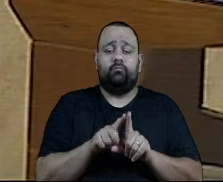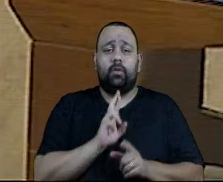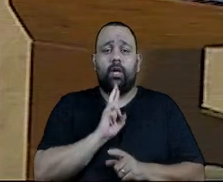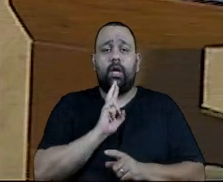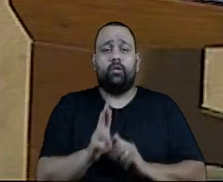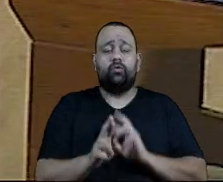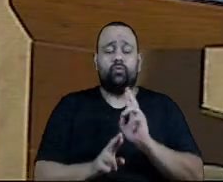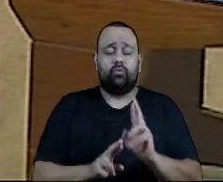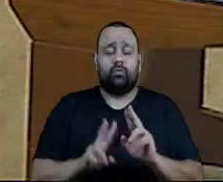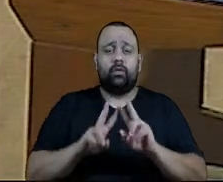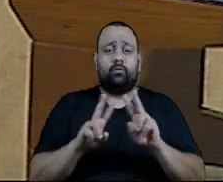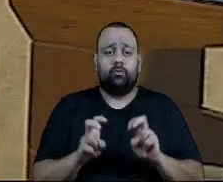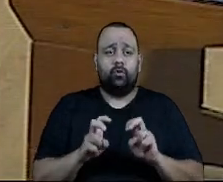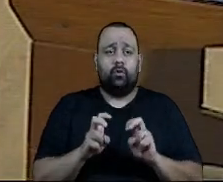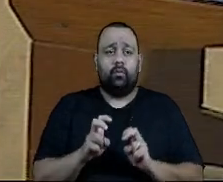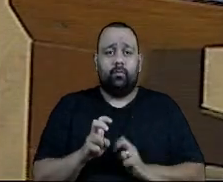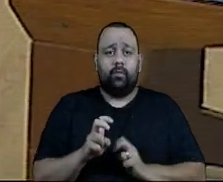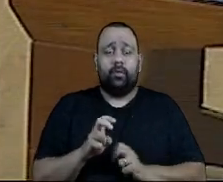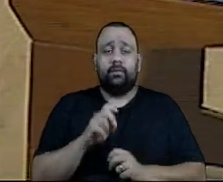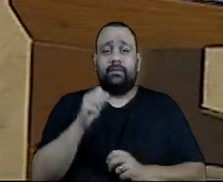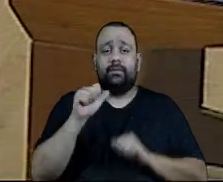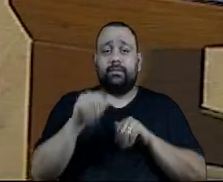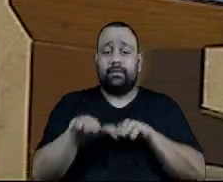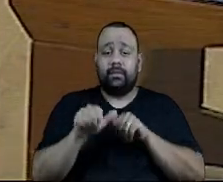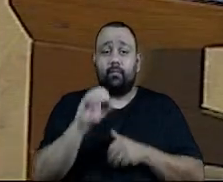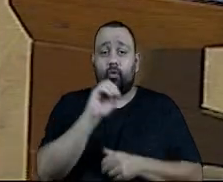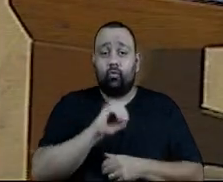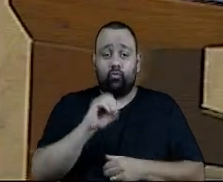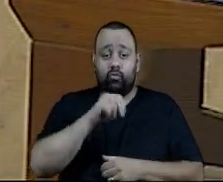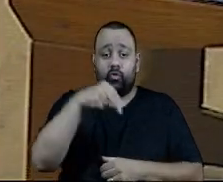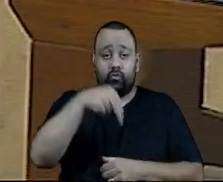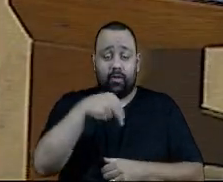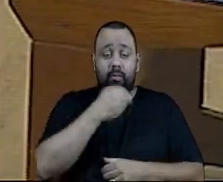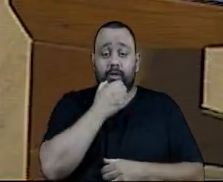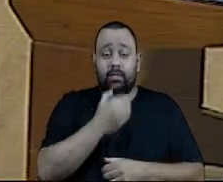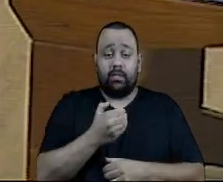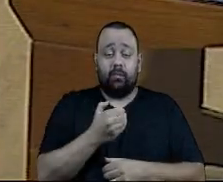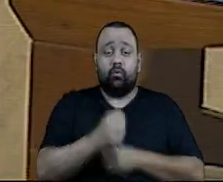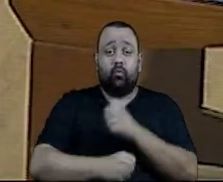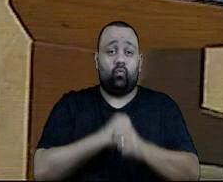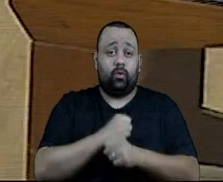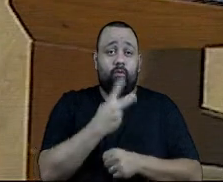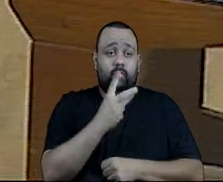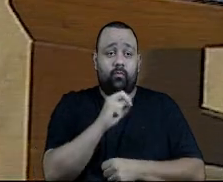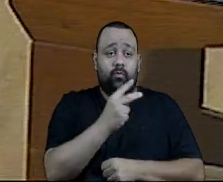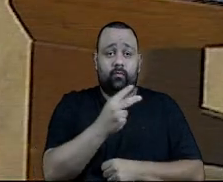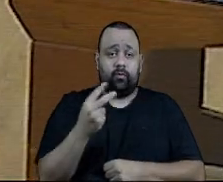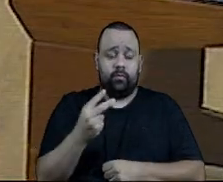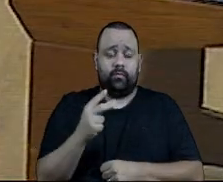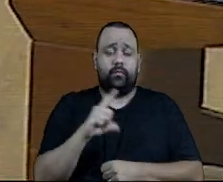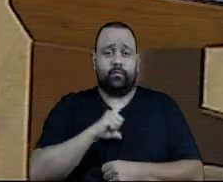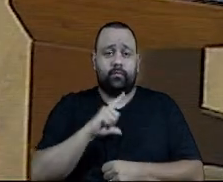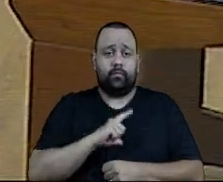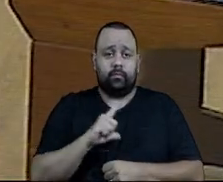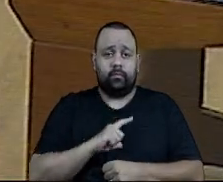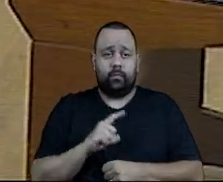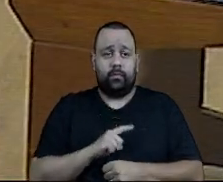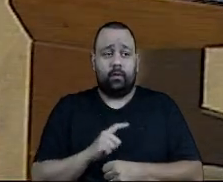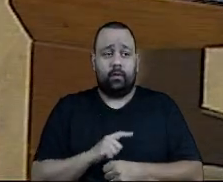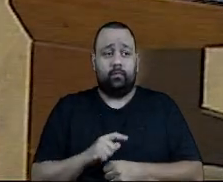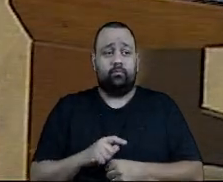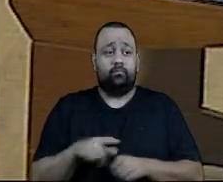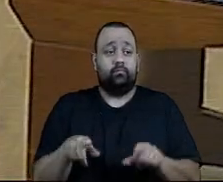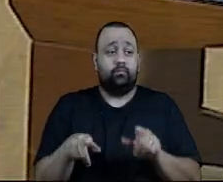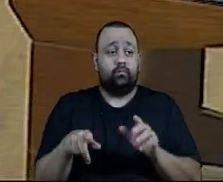né, esses dados do terceiro quadrimestre, que seria setembro, outubro, novembro e dezembro. Então a gente vai ver tanto do